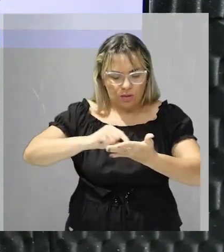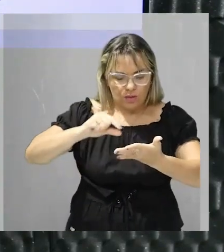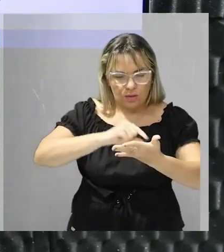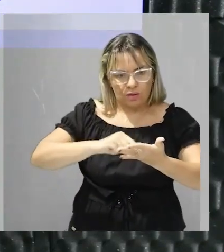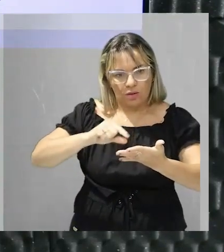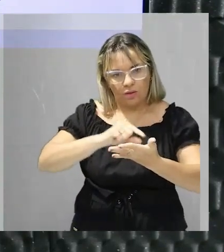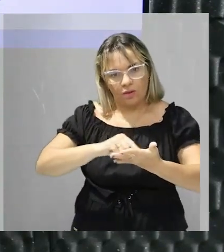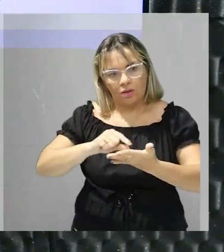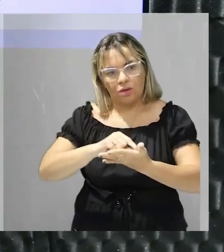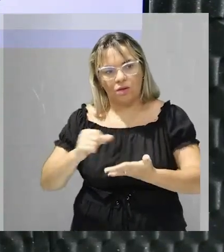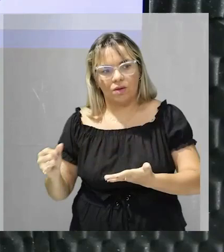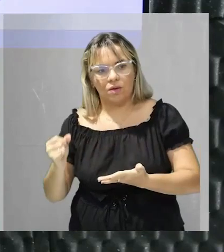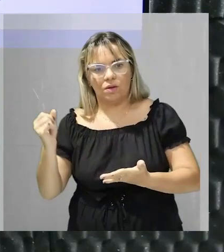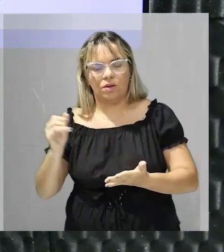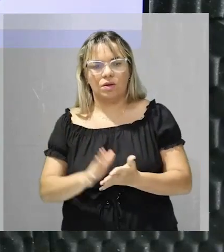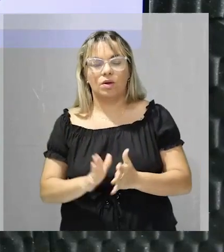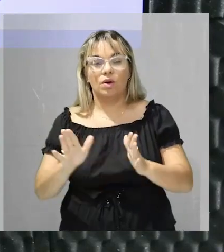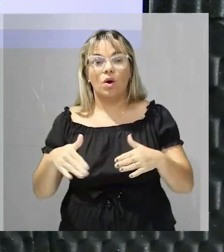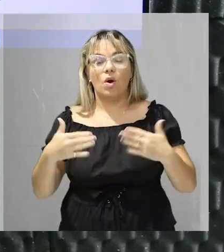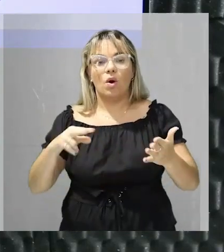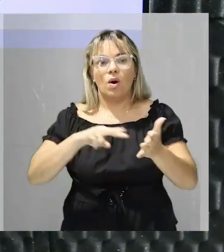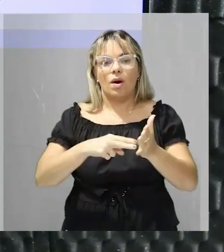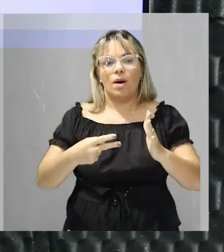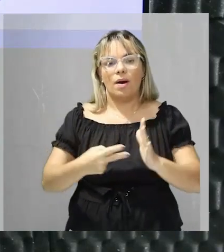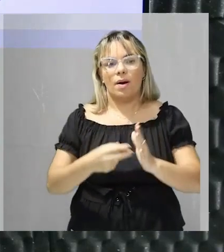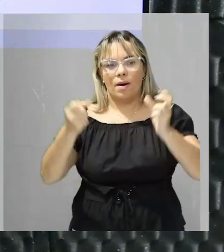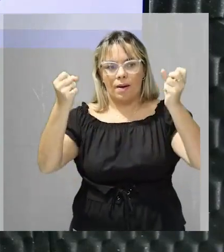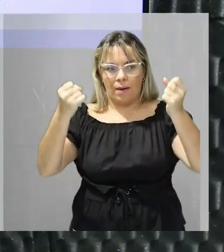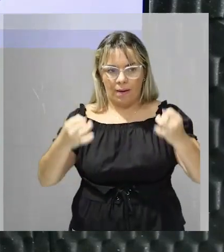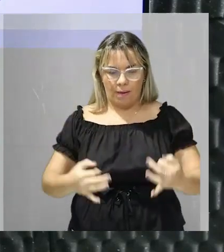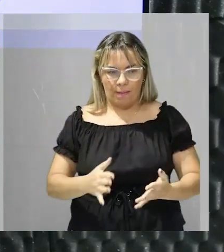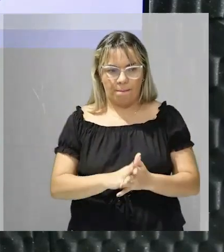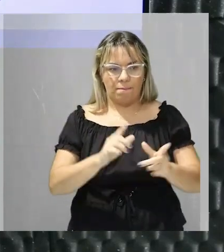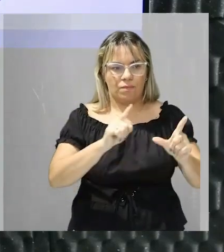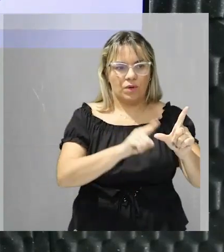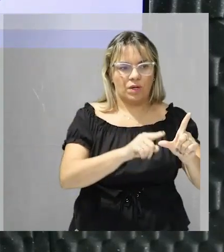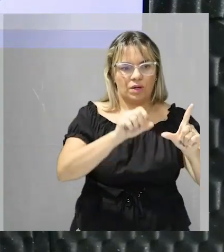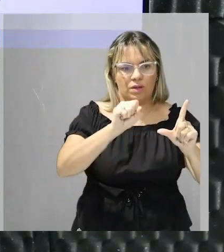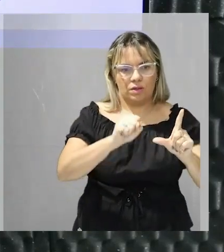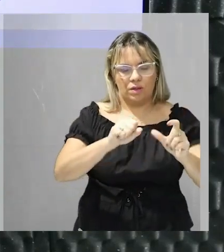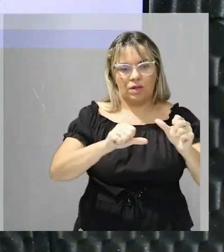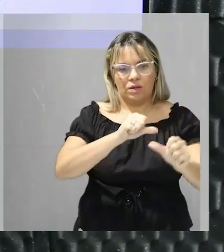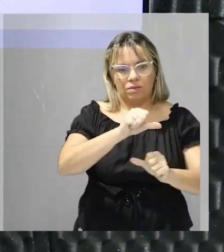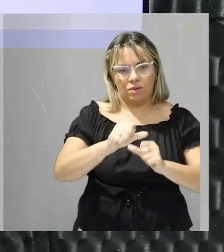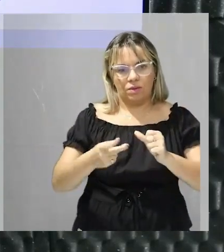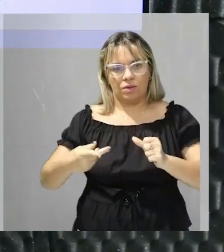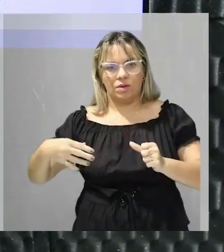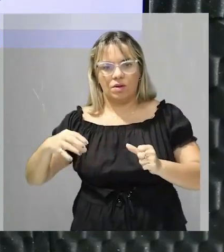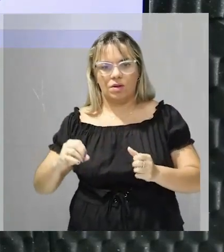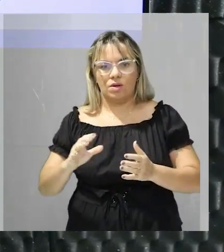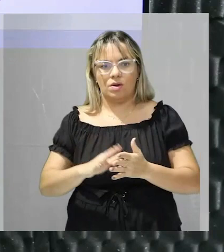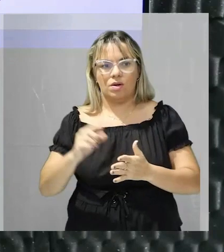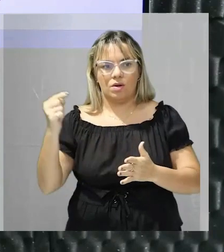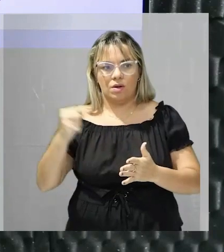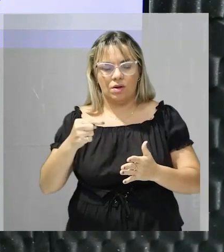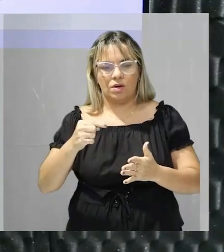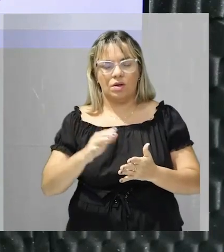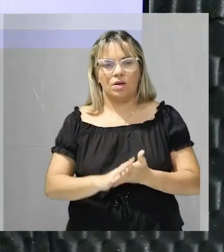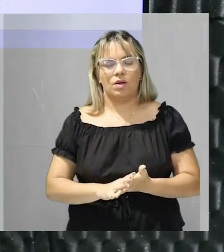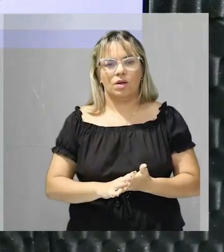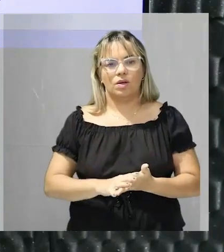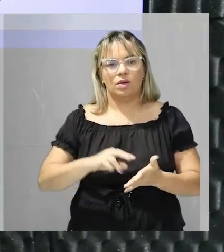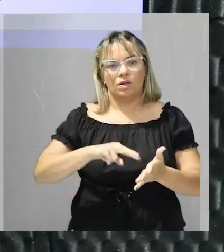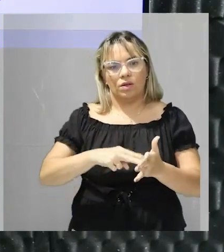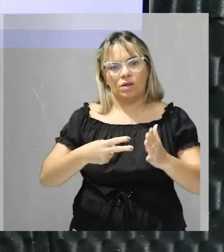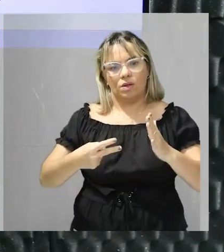O que que significa cada letrinha o s desvio padrão e o x/ isso aqui é característica de